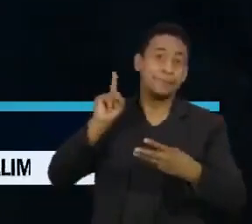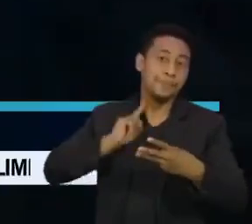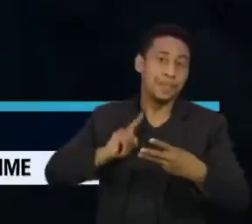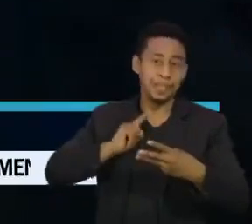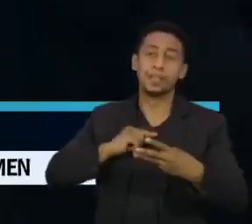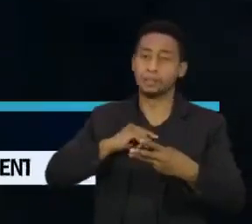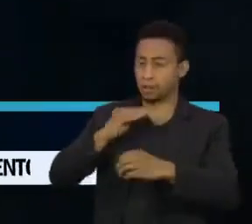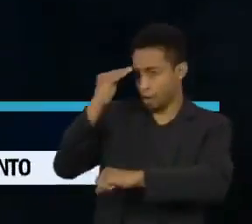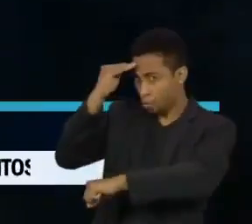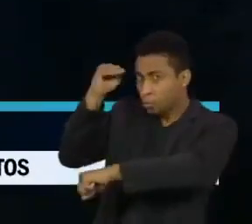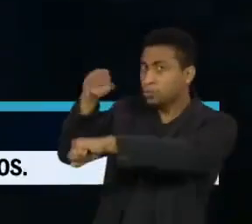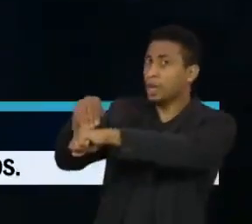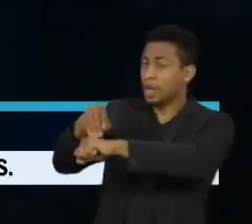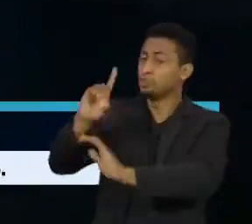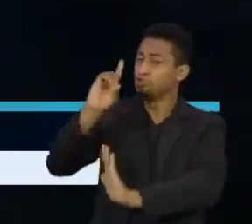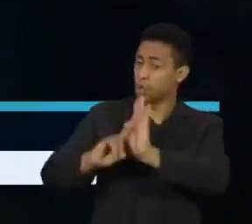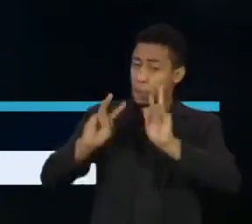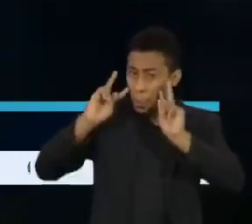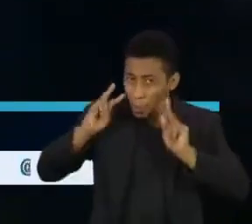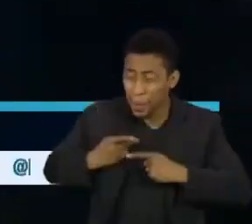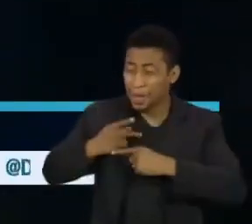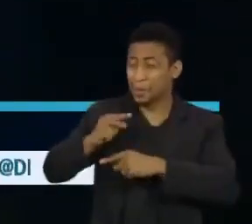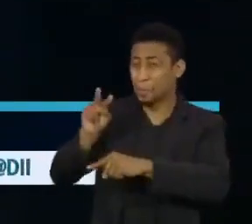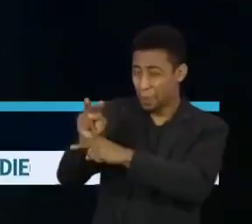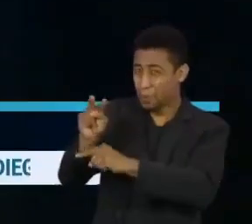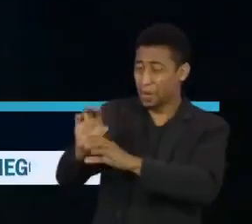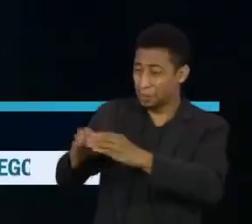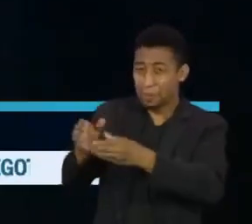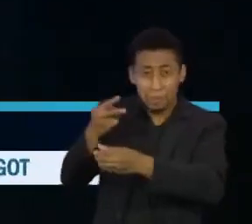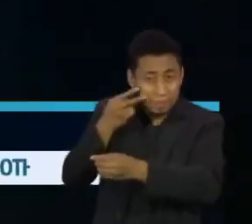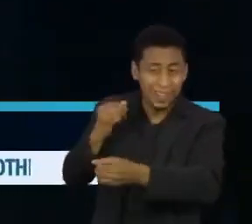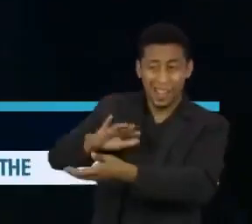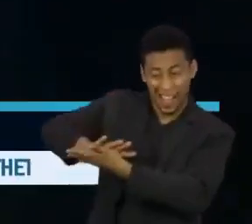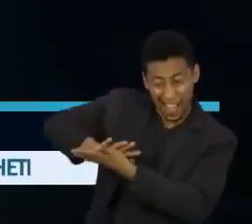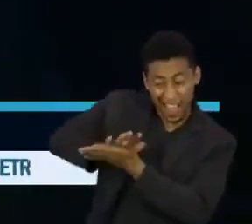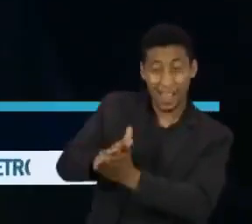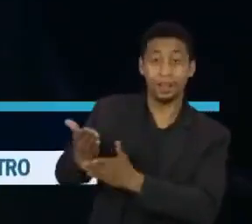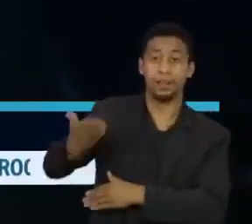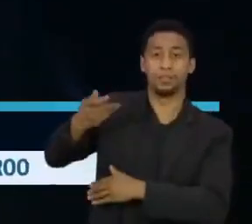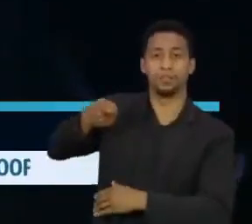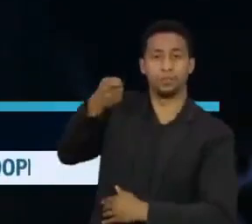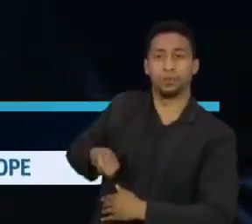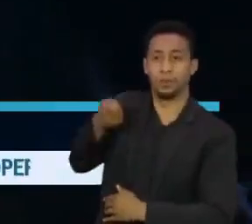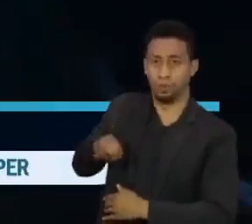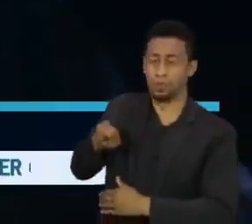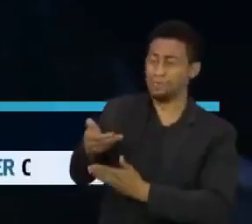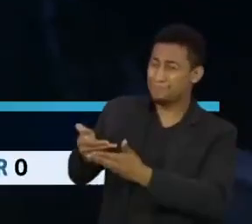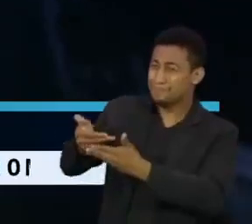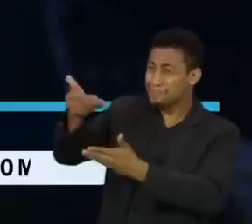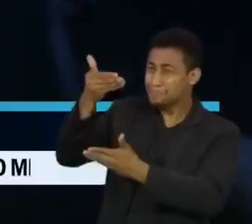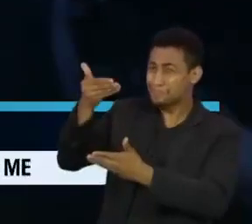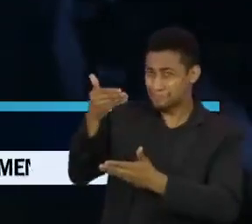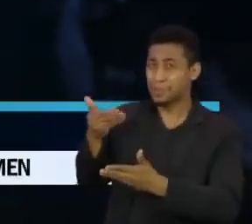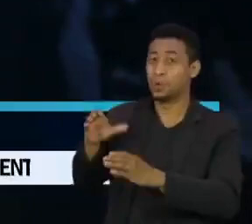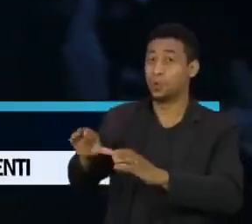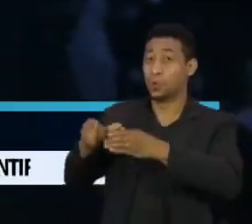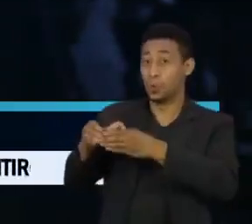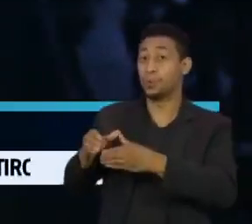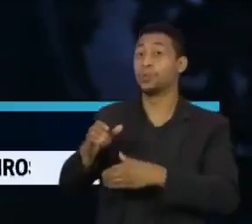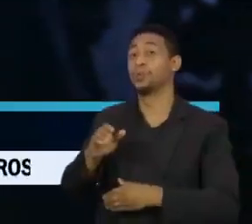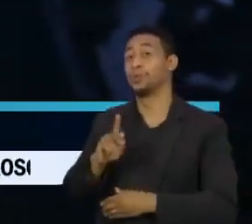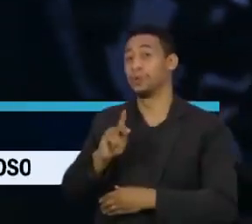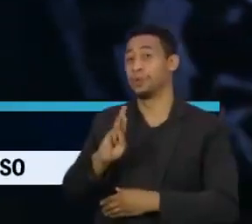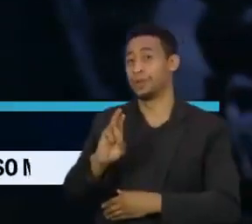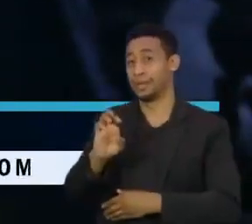por violação de direitos humanos contra o povo indígena krenak durante a ditadura militar naquela época os krenak foram